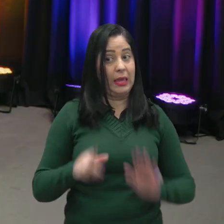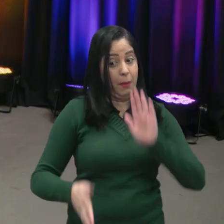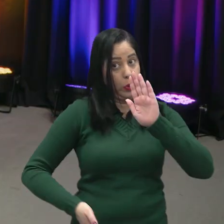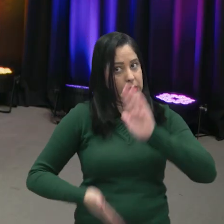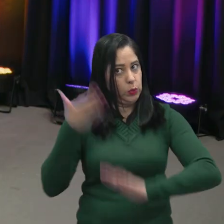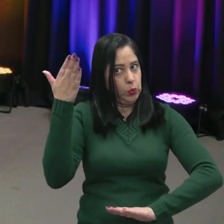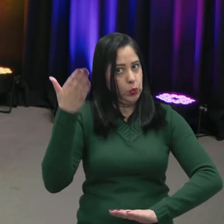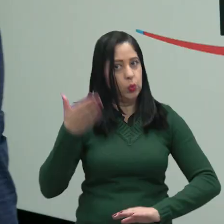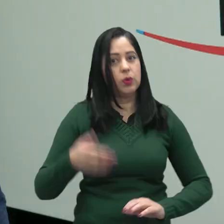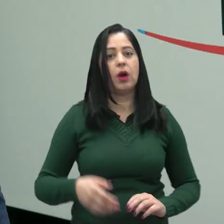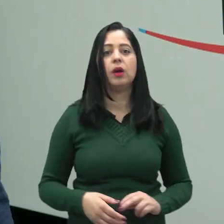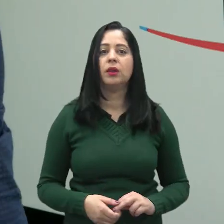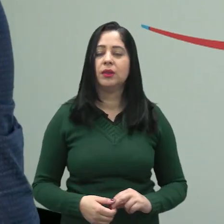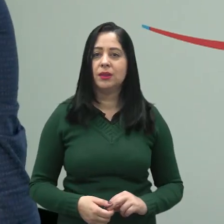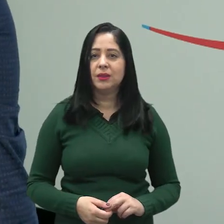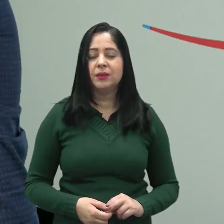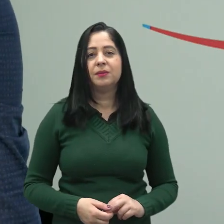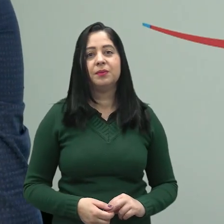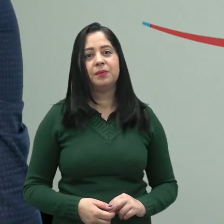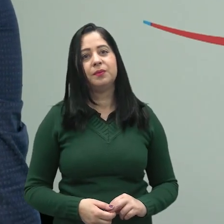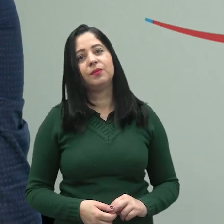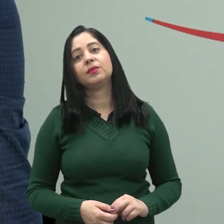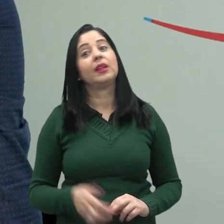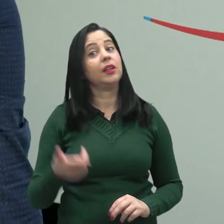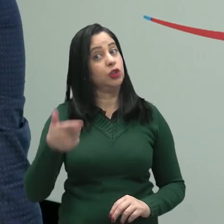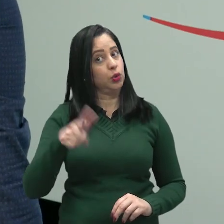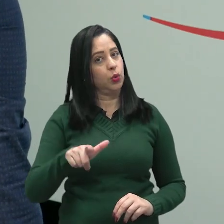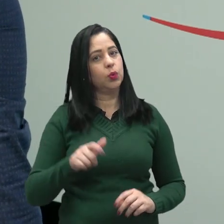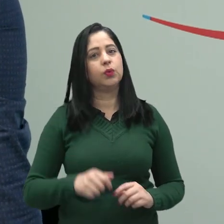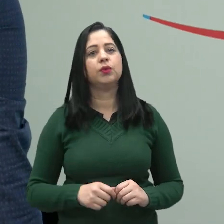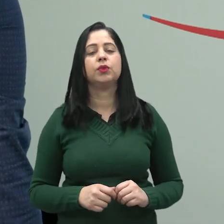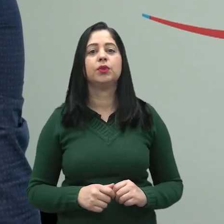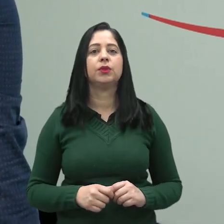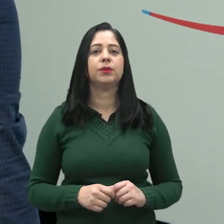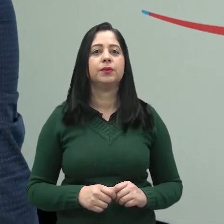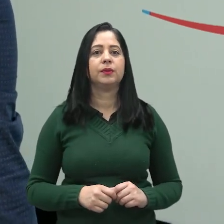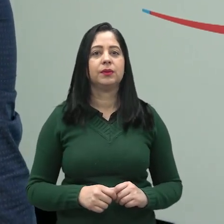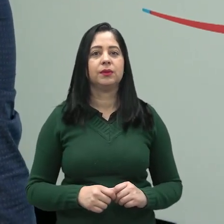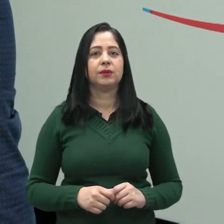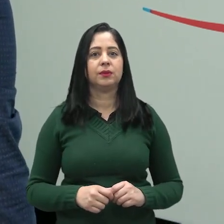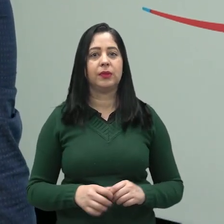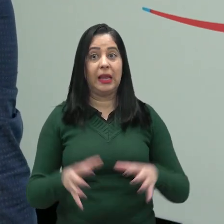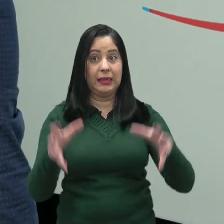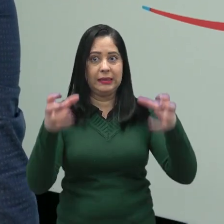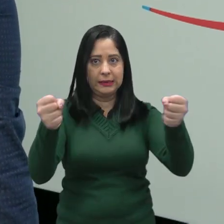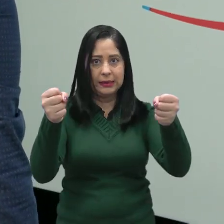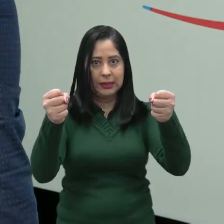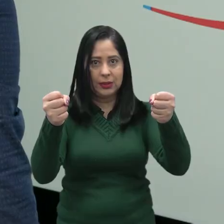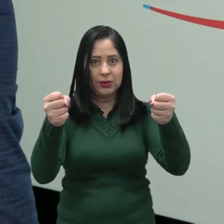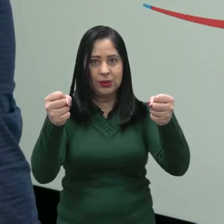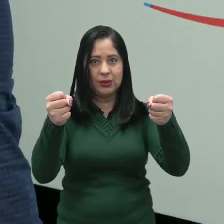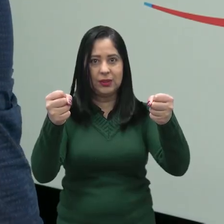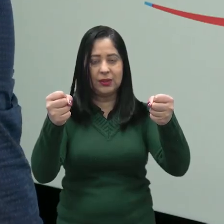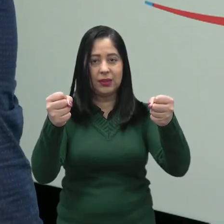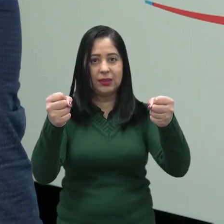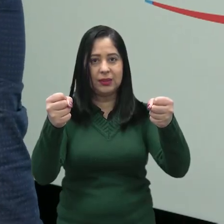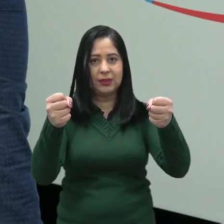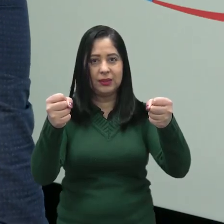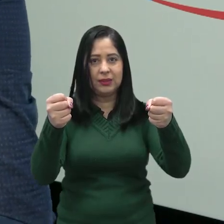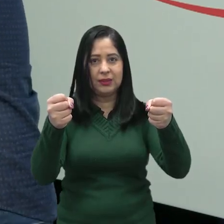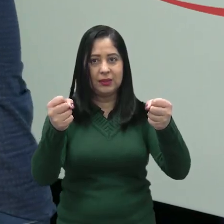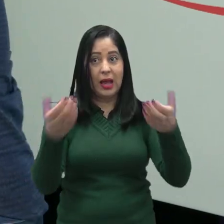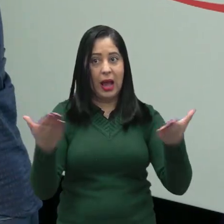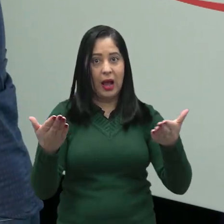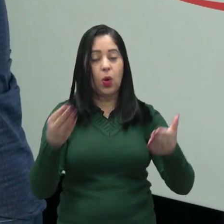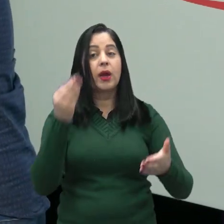se ele segurasse, e aí eu já entraria com uma queda, né? Essa já reagiria. Tá? Então ele veio